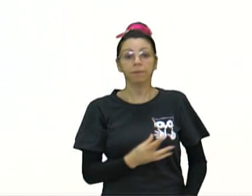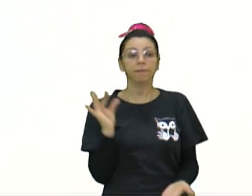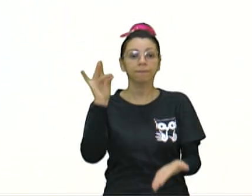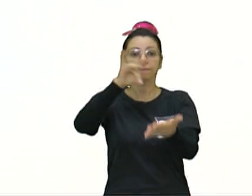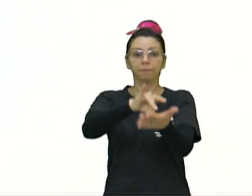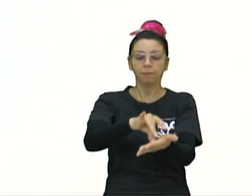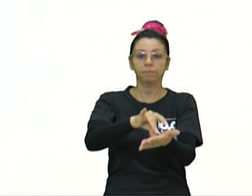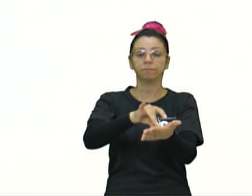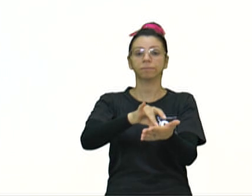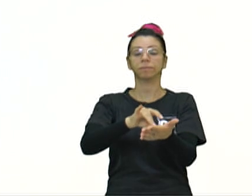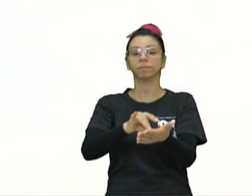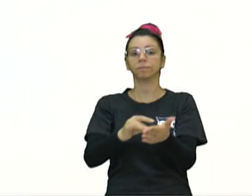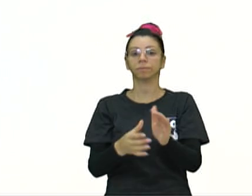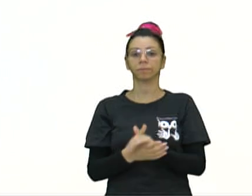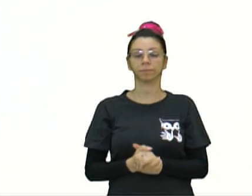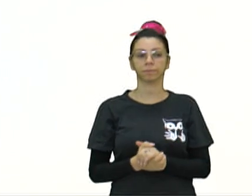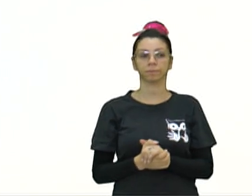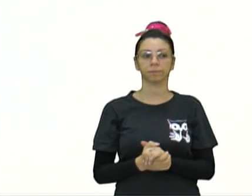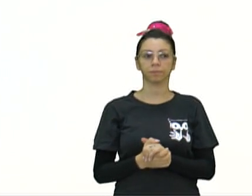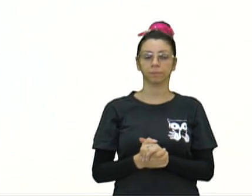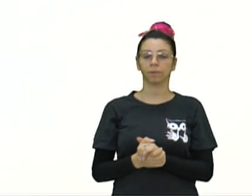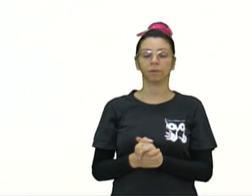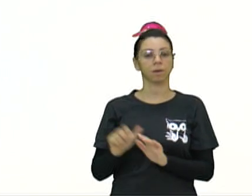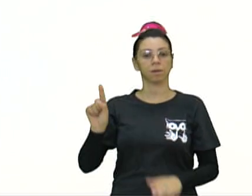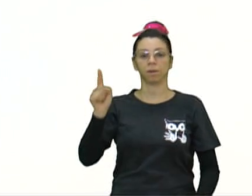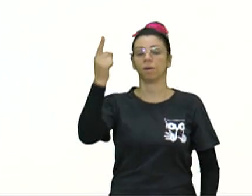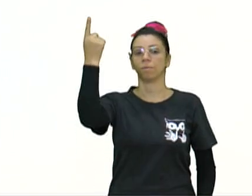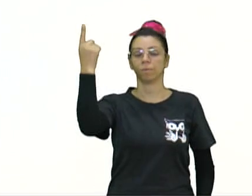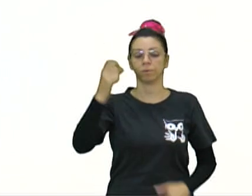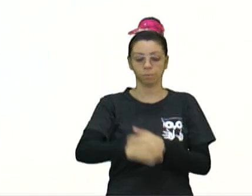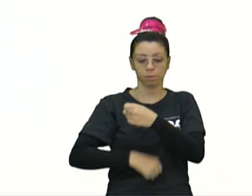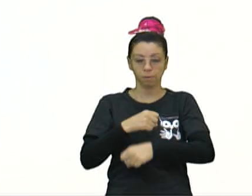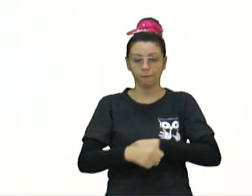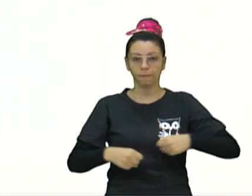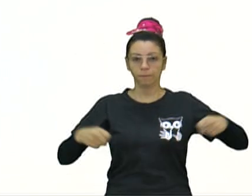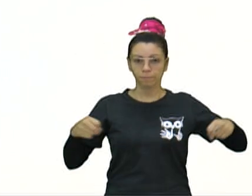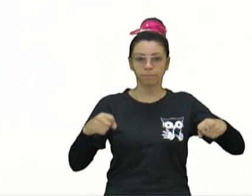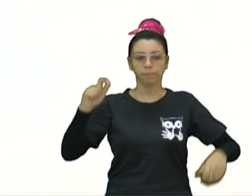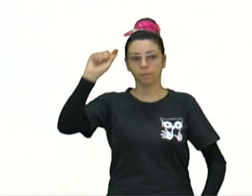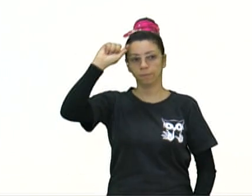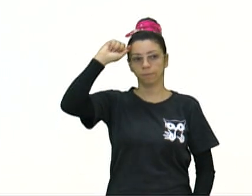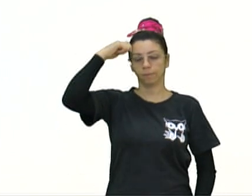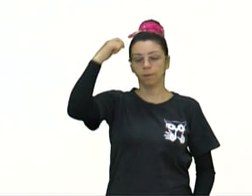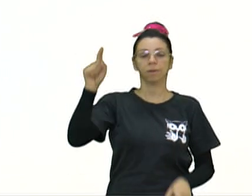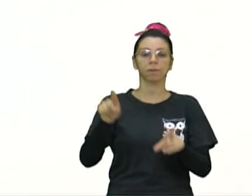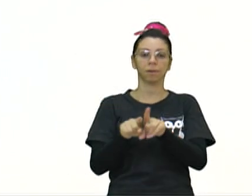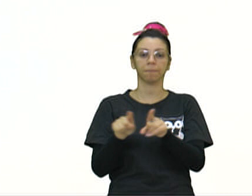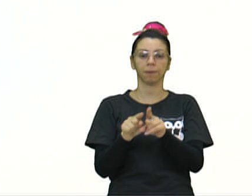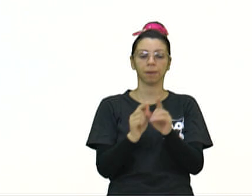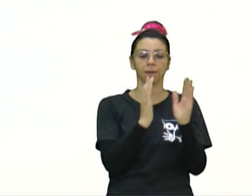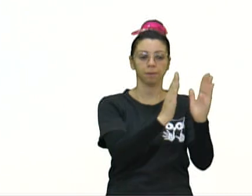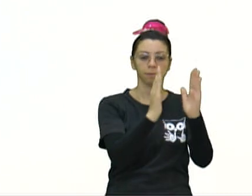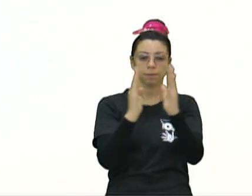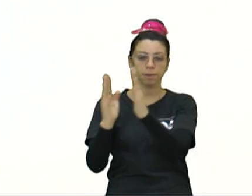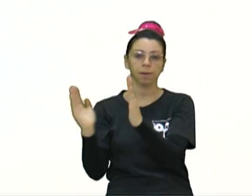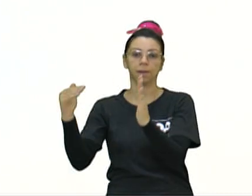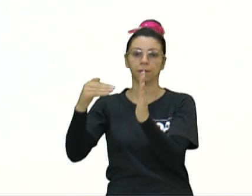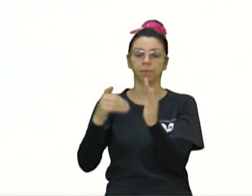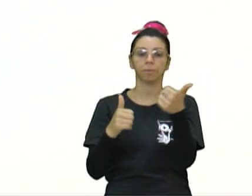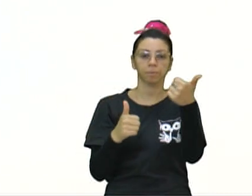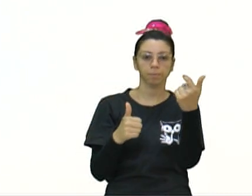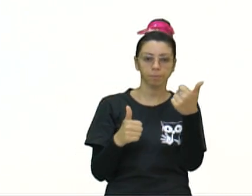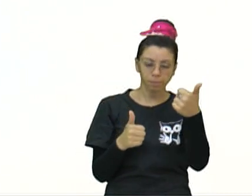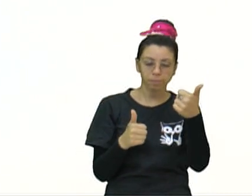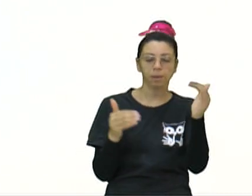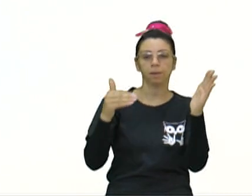chegando na parte mais graduada. E o último, que é a faixa preta, que é dividida também em 10 dans, do primeiro ao 10º,